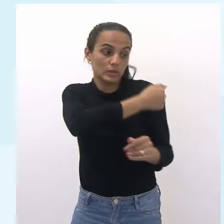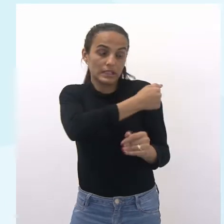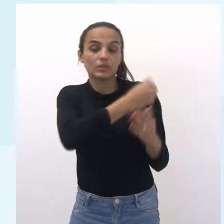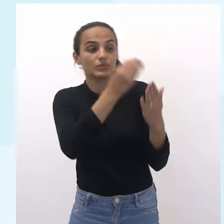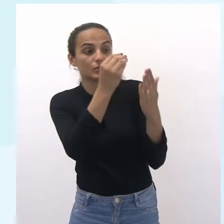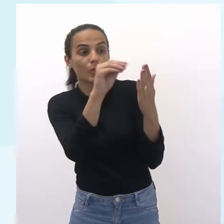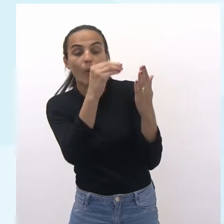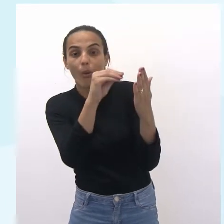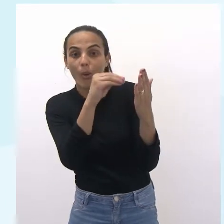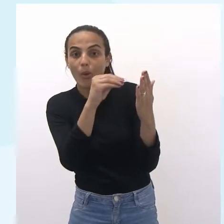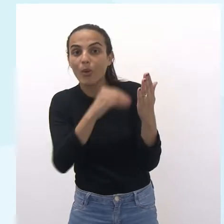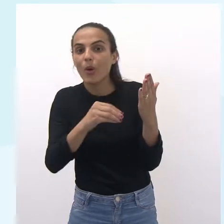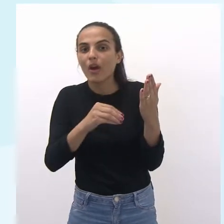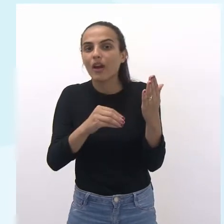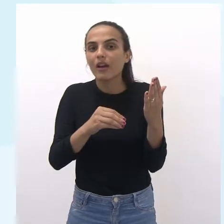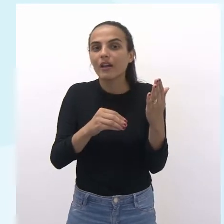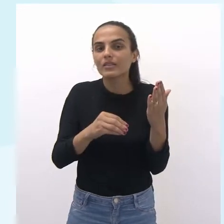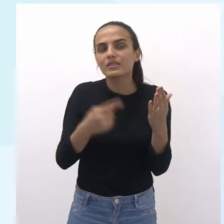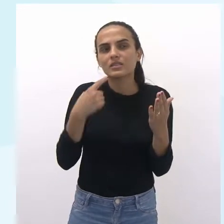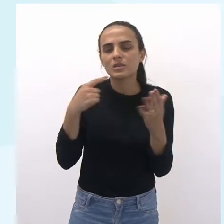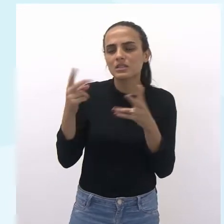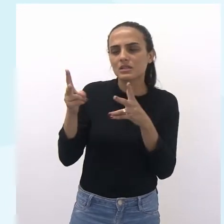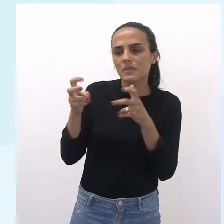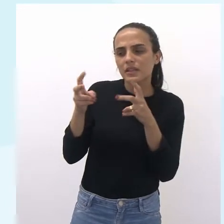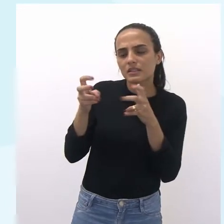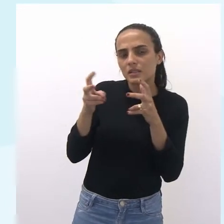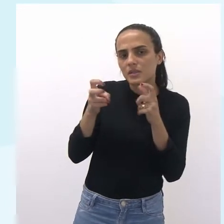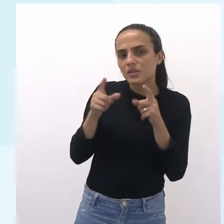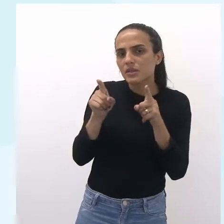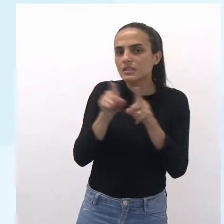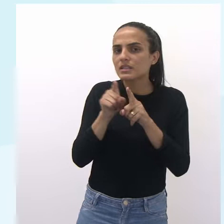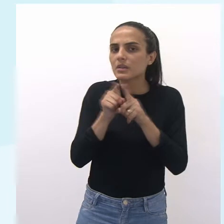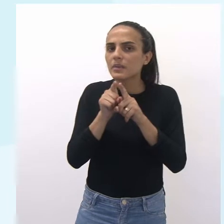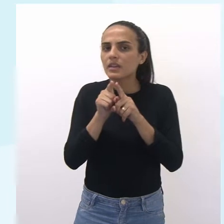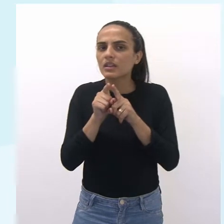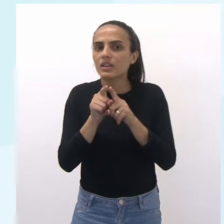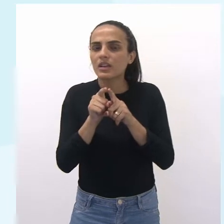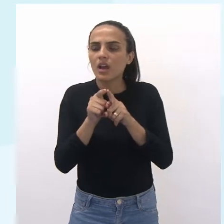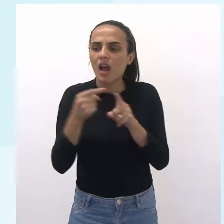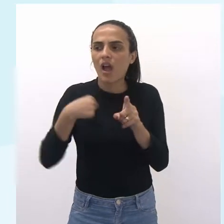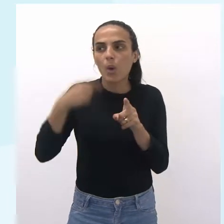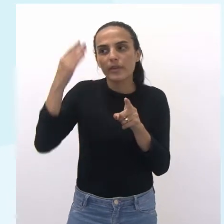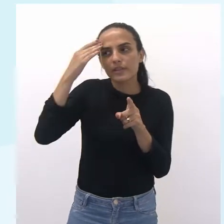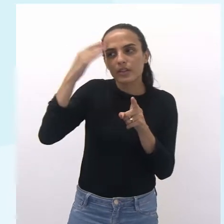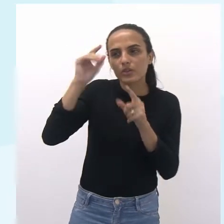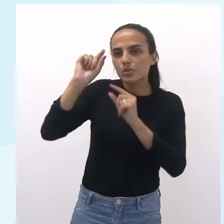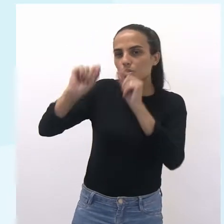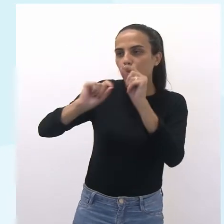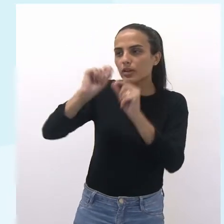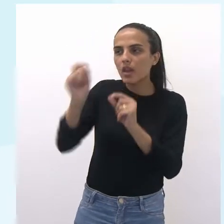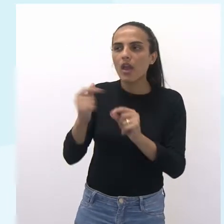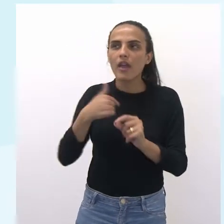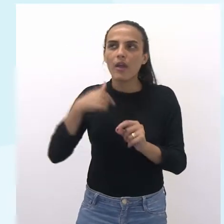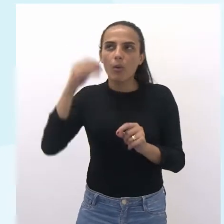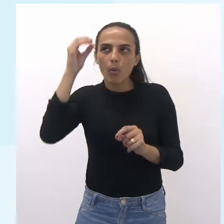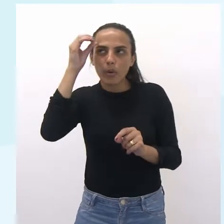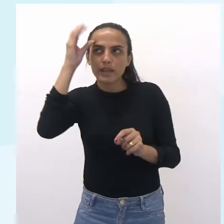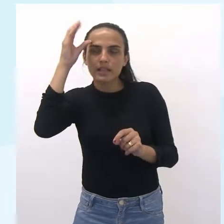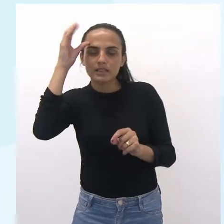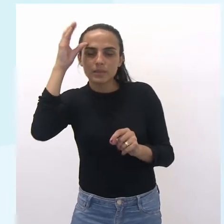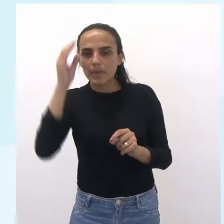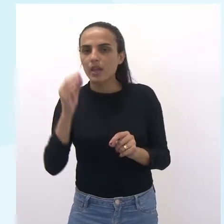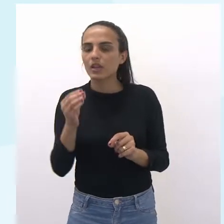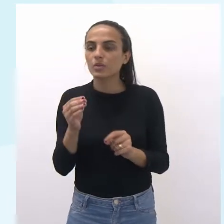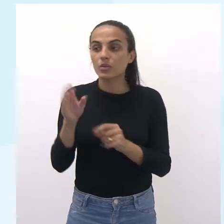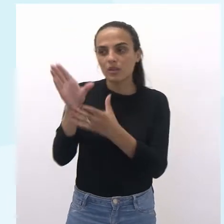meio da escrita, as suas percepções, os seus levantamentos e os seus conhecimentos adquiridos por meio